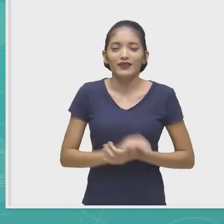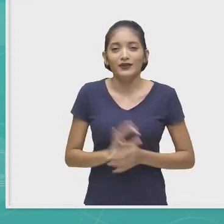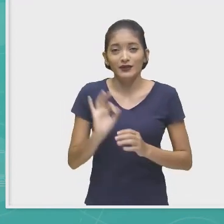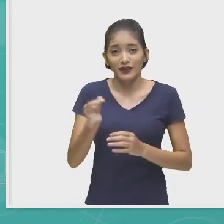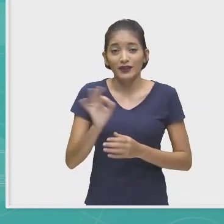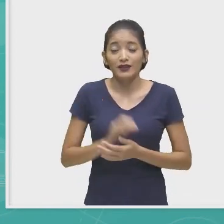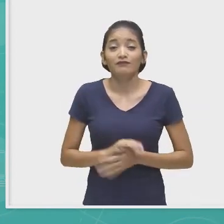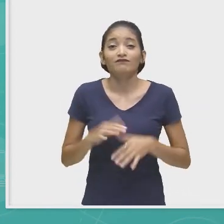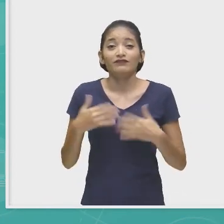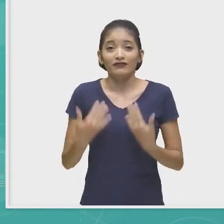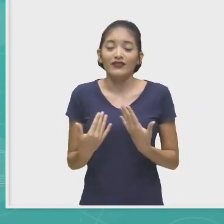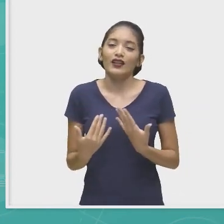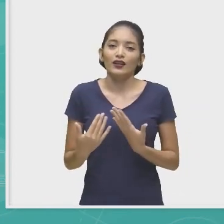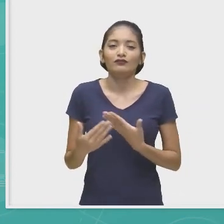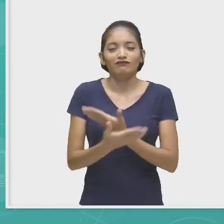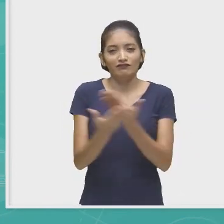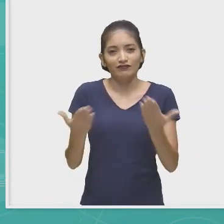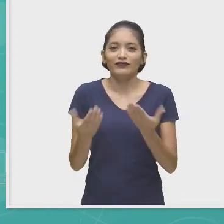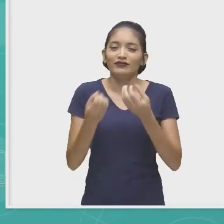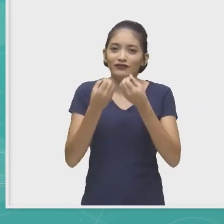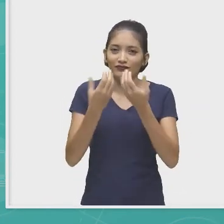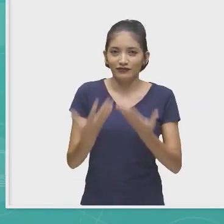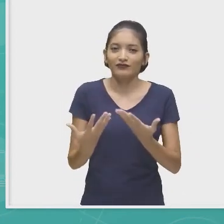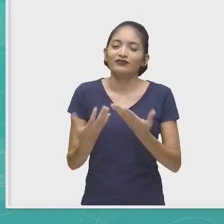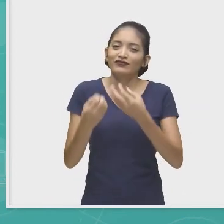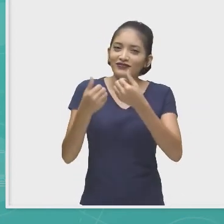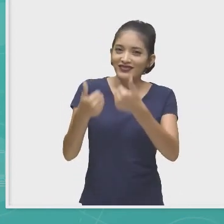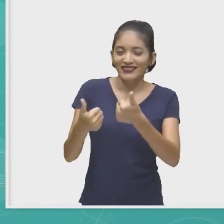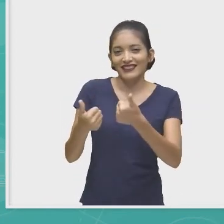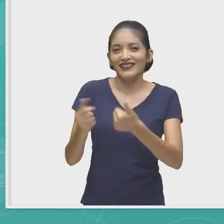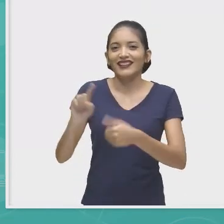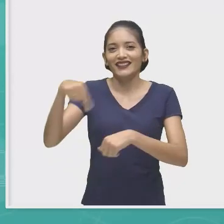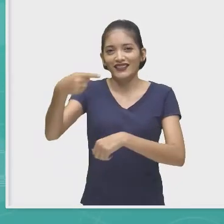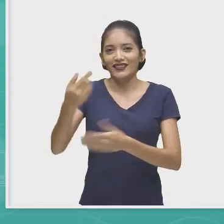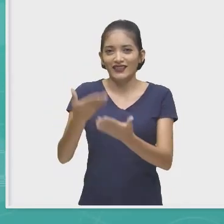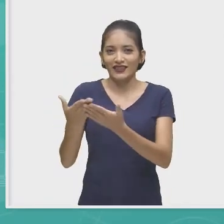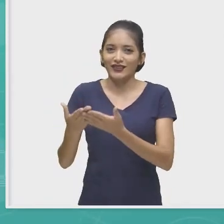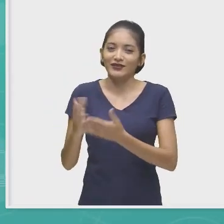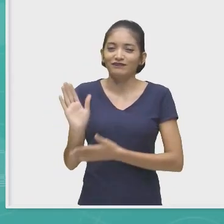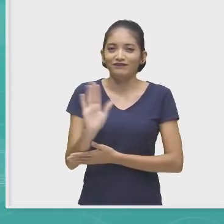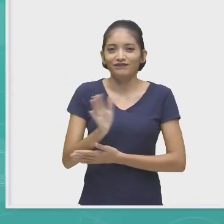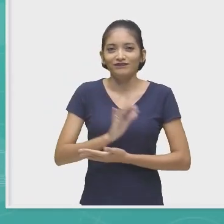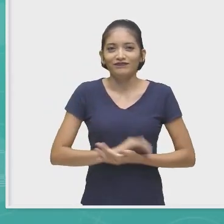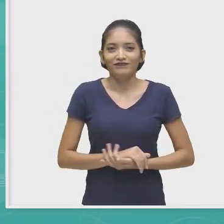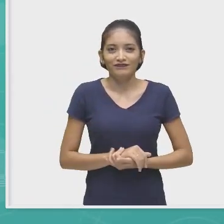Sem mais, desejo a todos aí tudo de bom e até a próxima oportunidade.